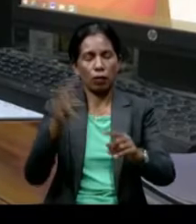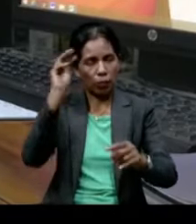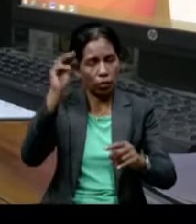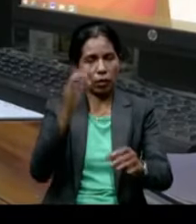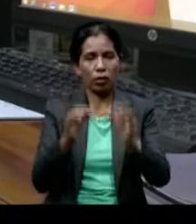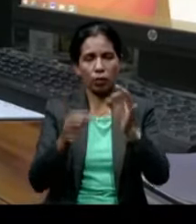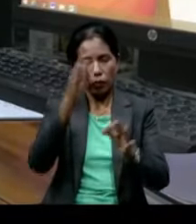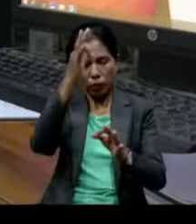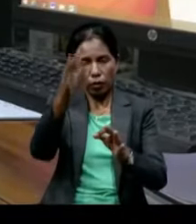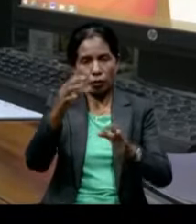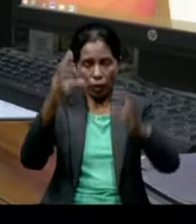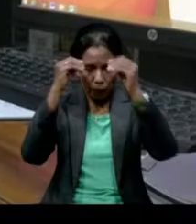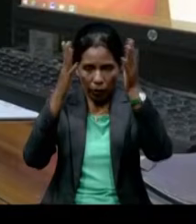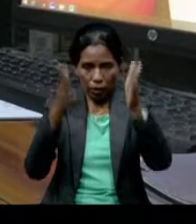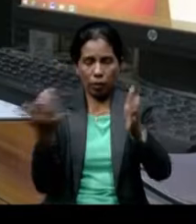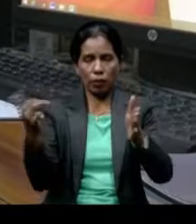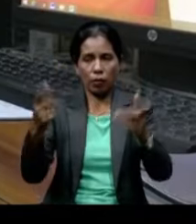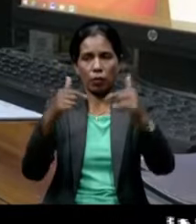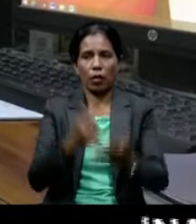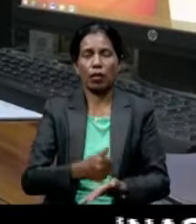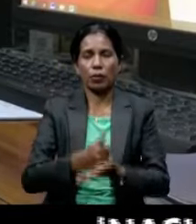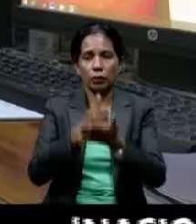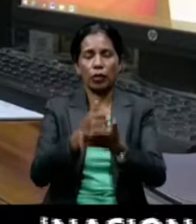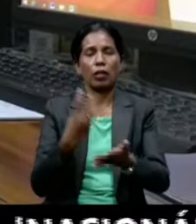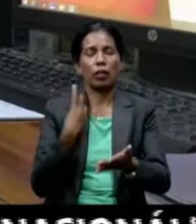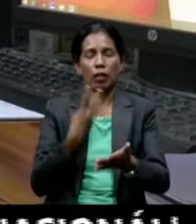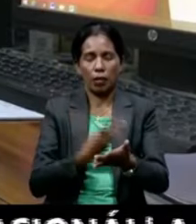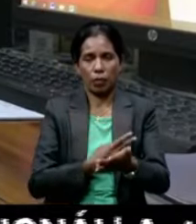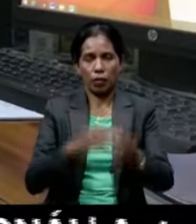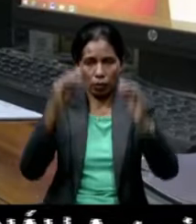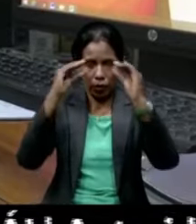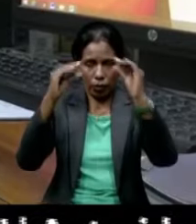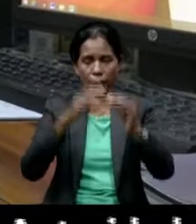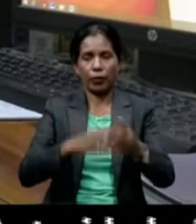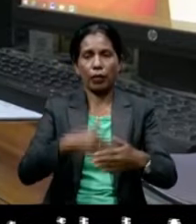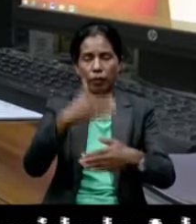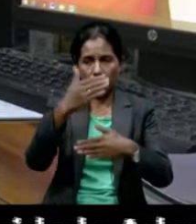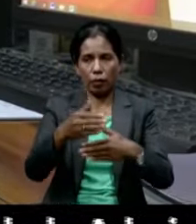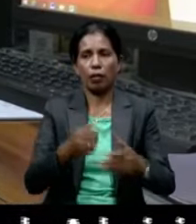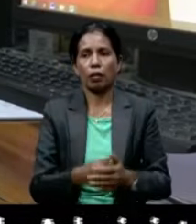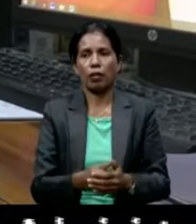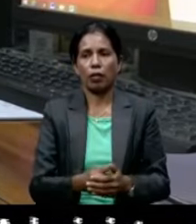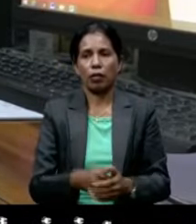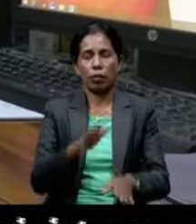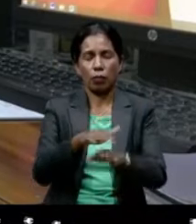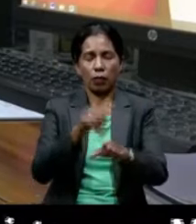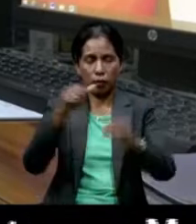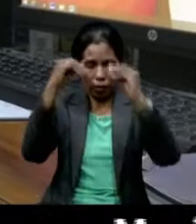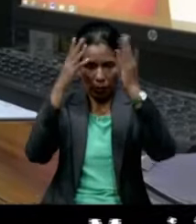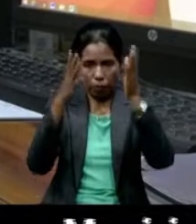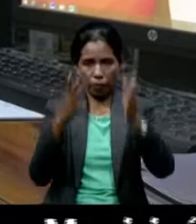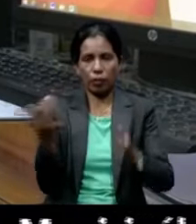barua ia profesor balu sebele mai para ajudatan berkat ke bawen se iha netik spasu para rekrutatan ba profesor